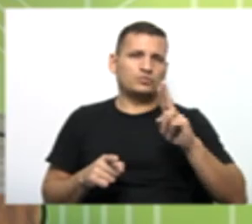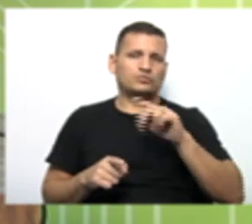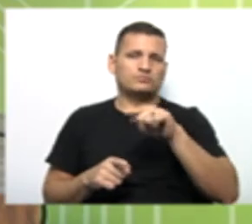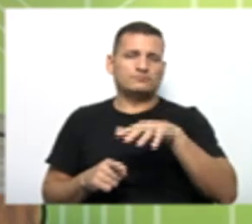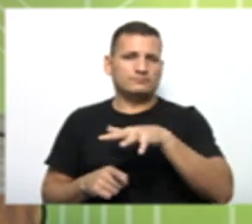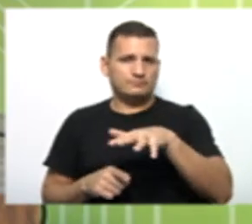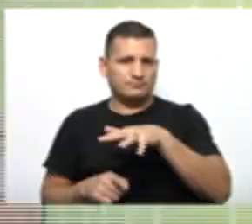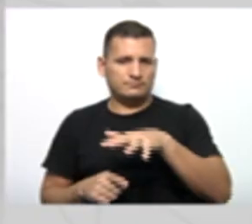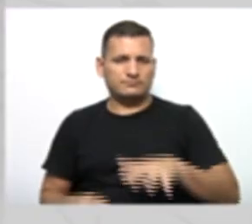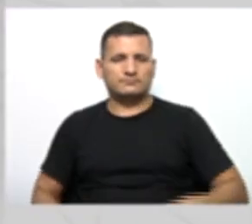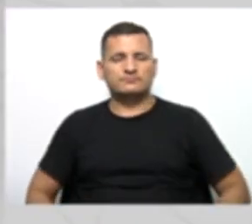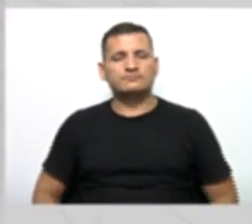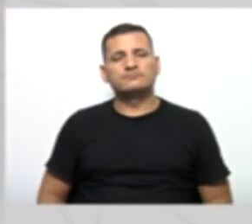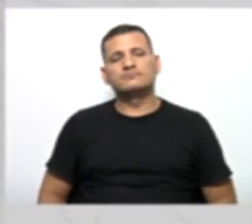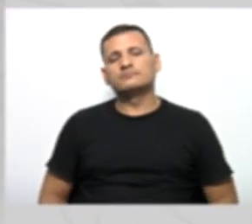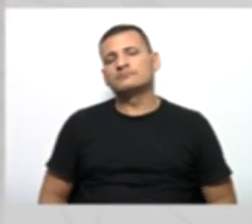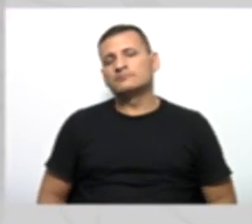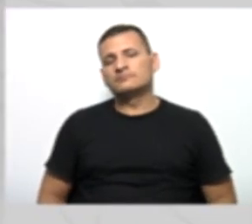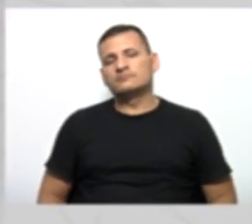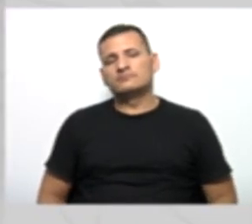área.